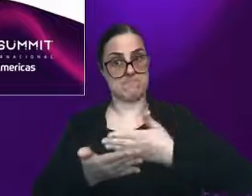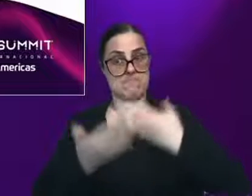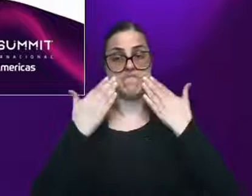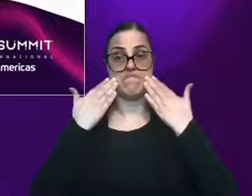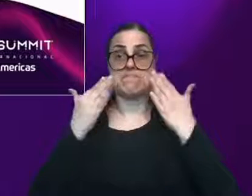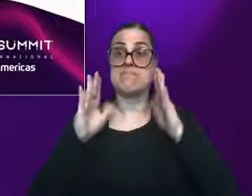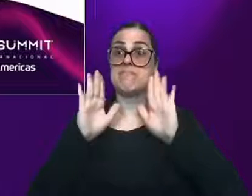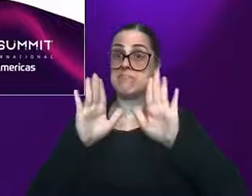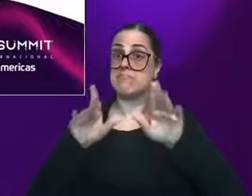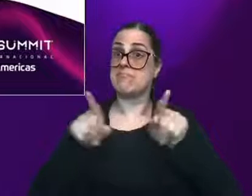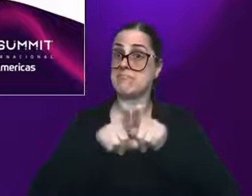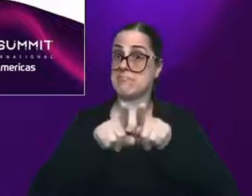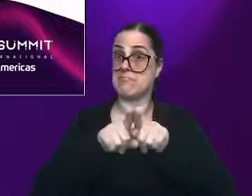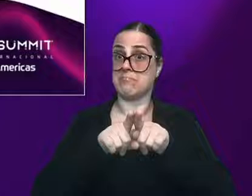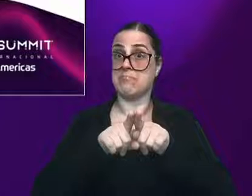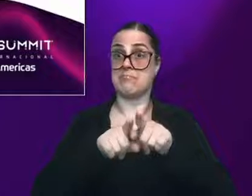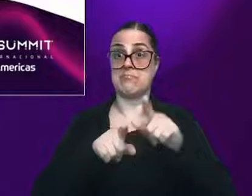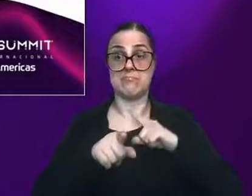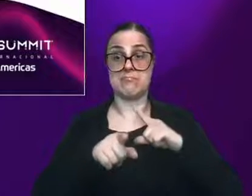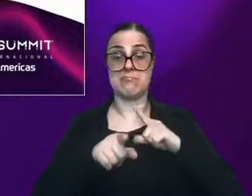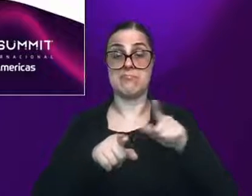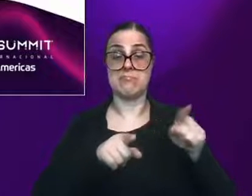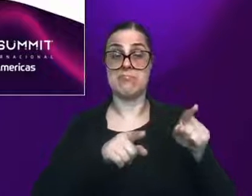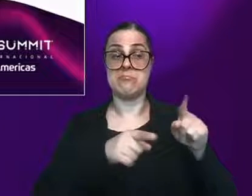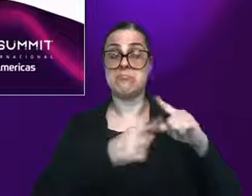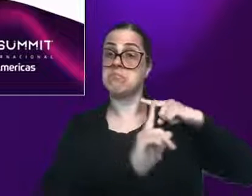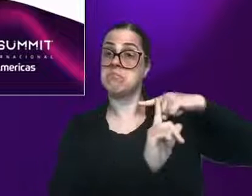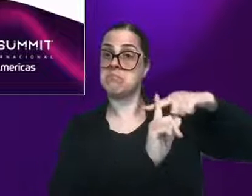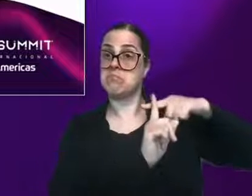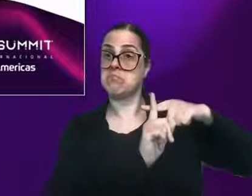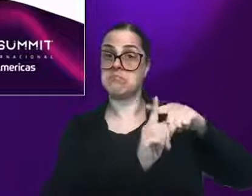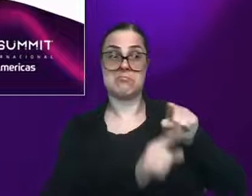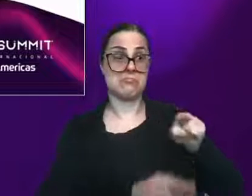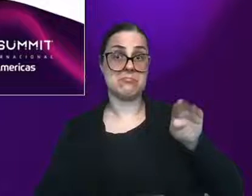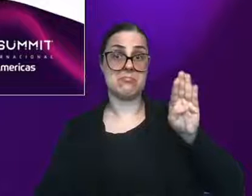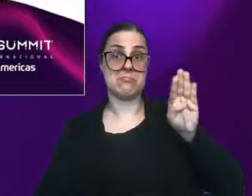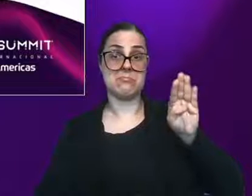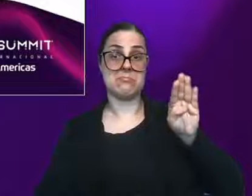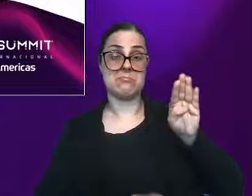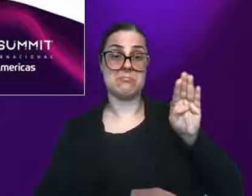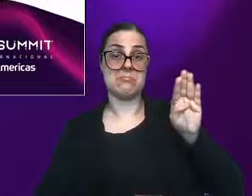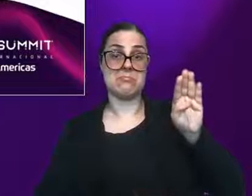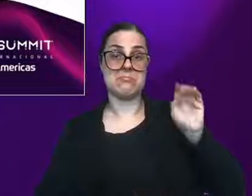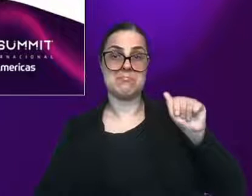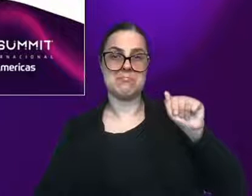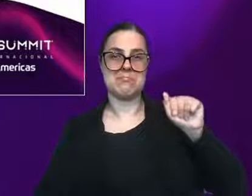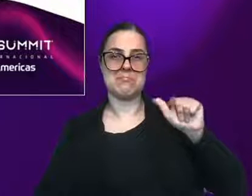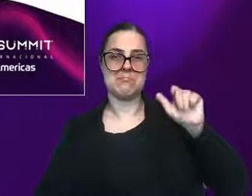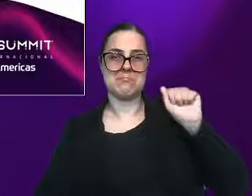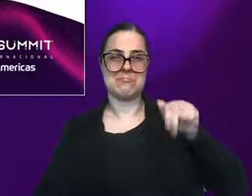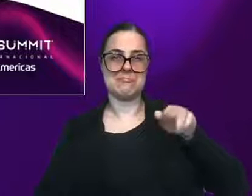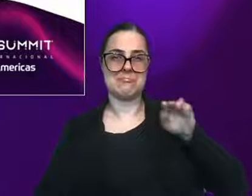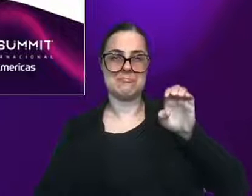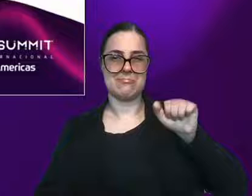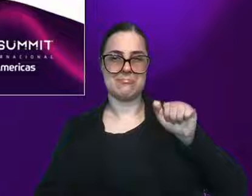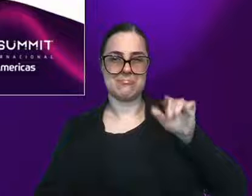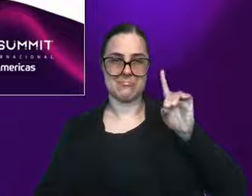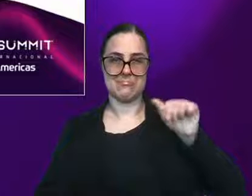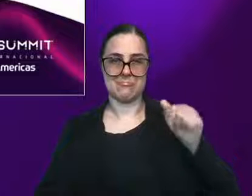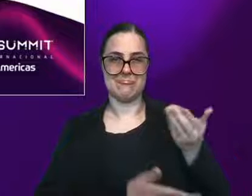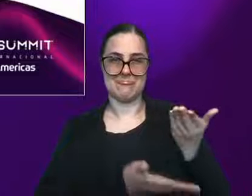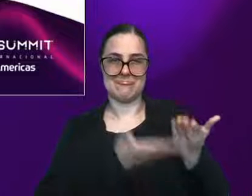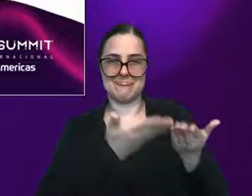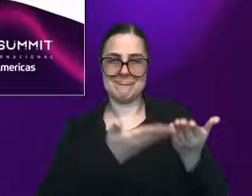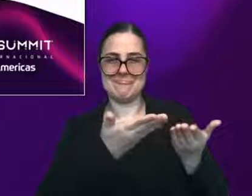para soluções equilibradas. Os benefícios podem ser mais pronunciados, e aí acho que é a grande armadilha,